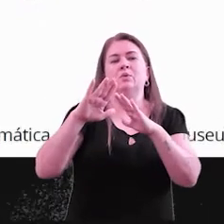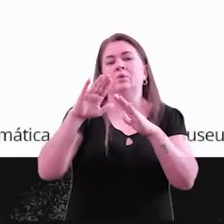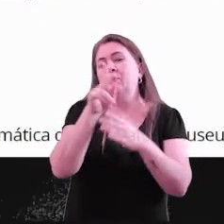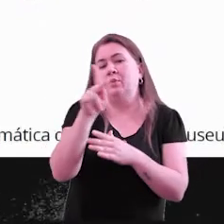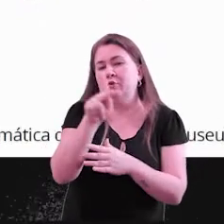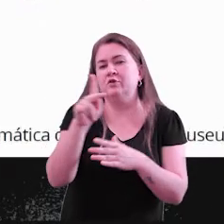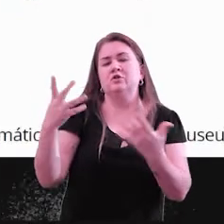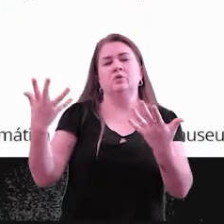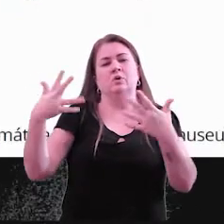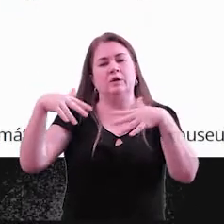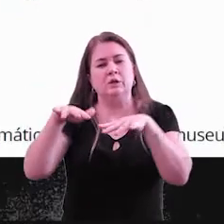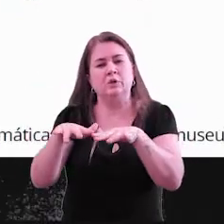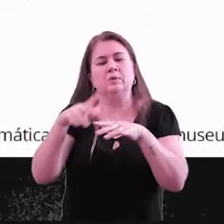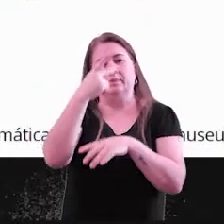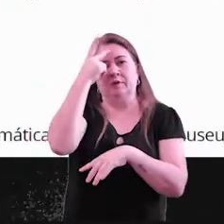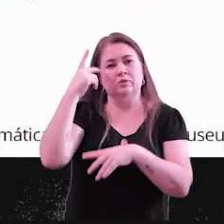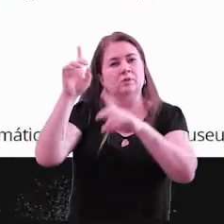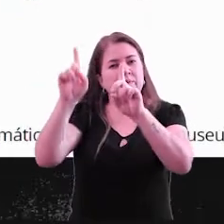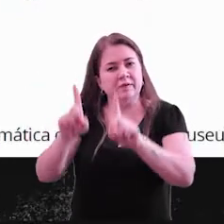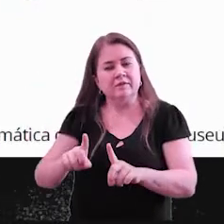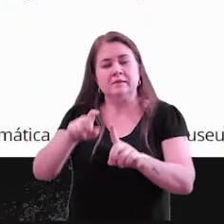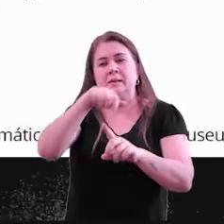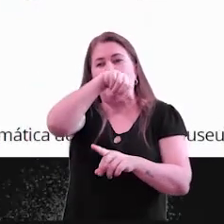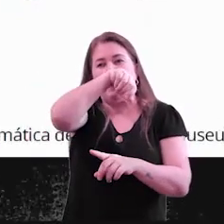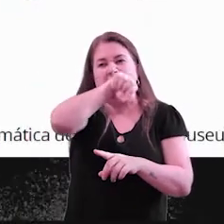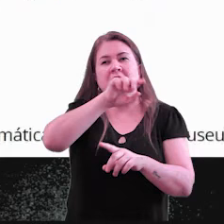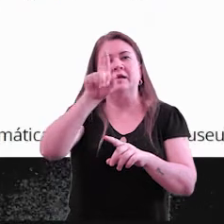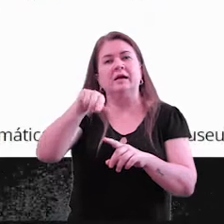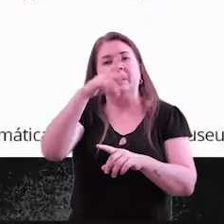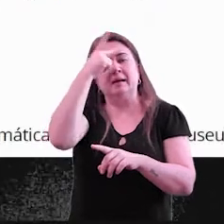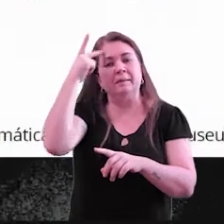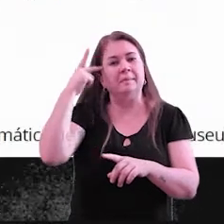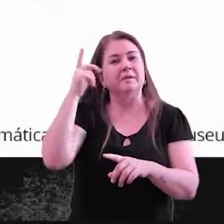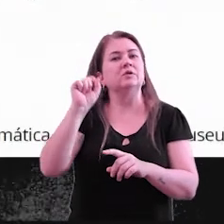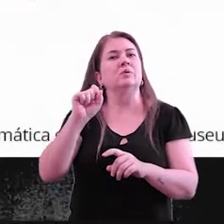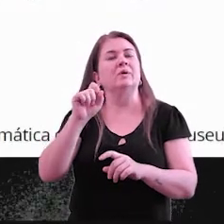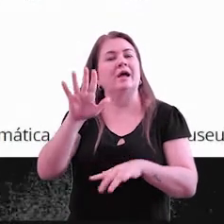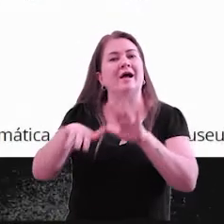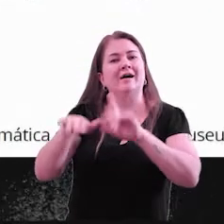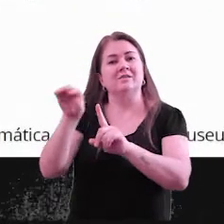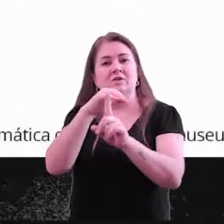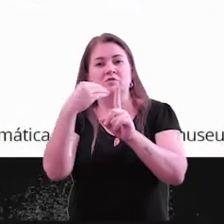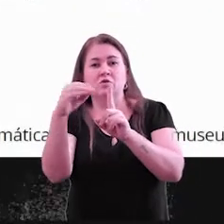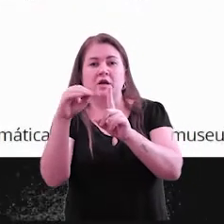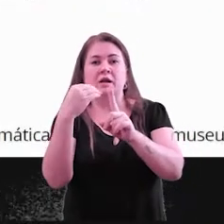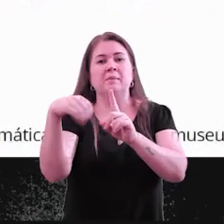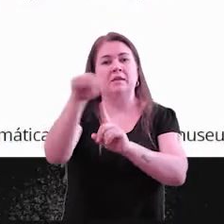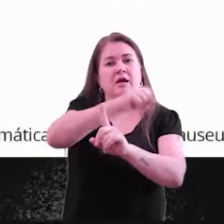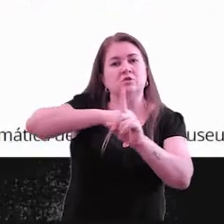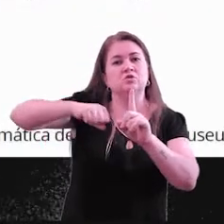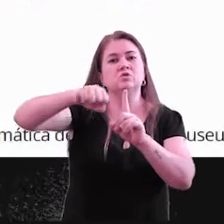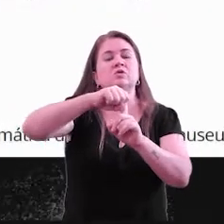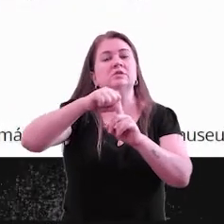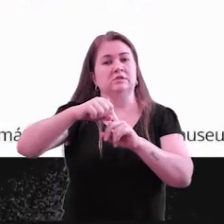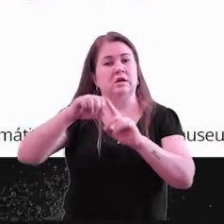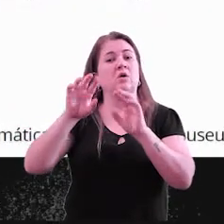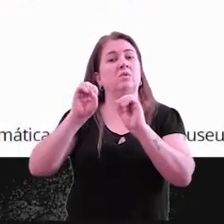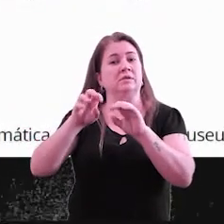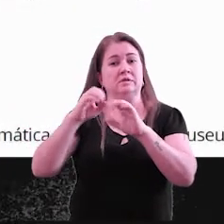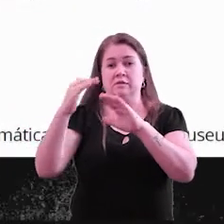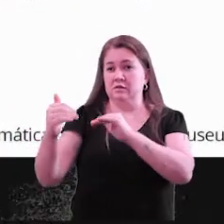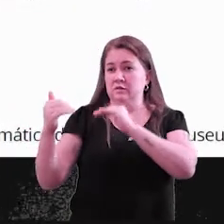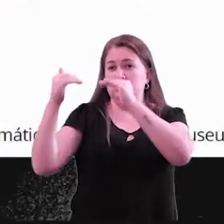em situação de vulnerabilidade social, ensino superior, ensino técnico. Temos também grupos institucionais,